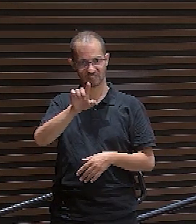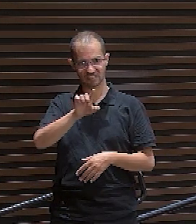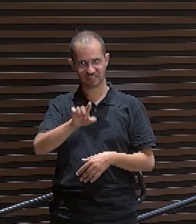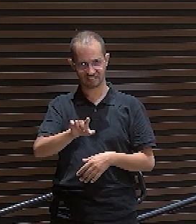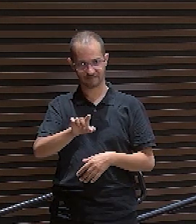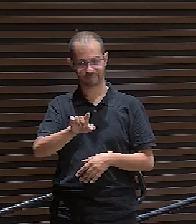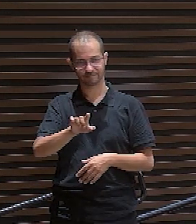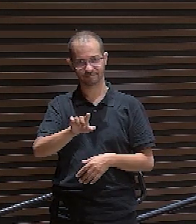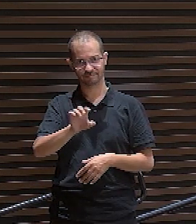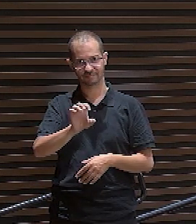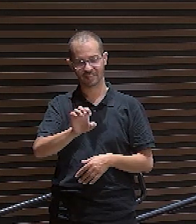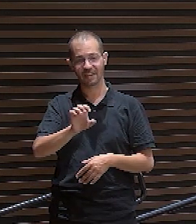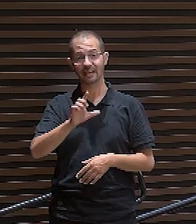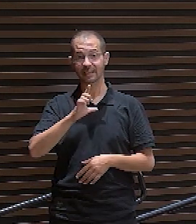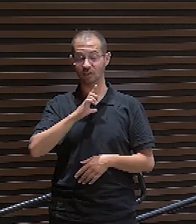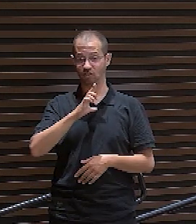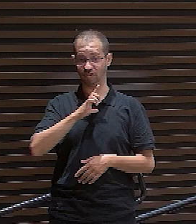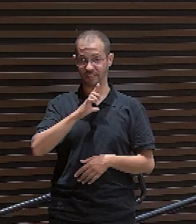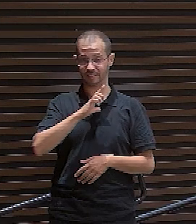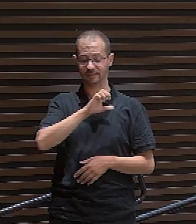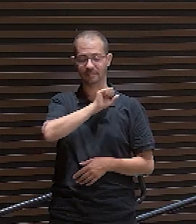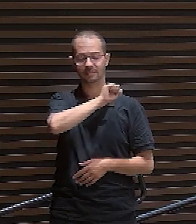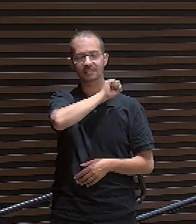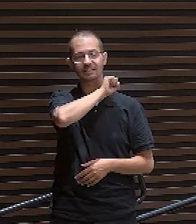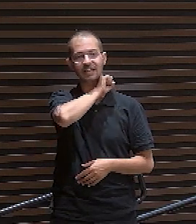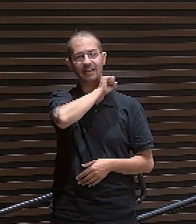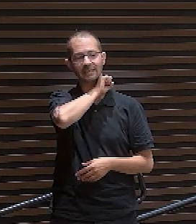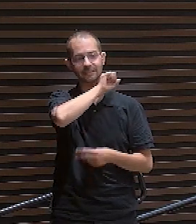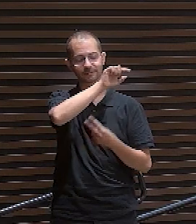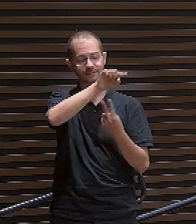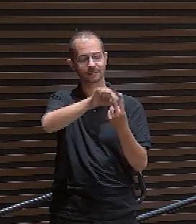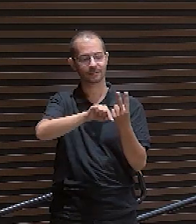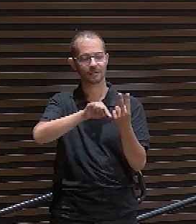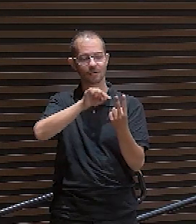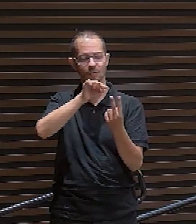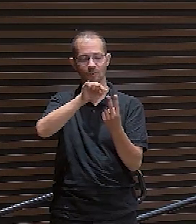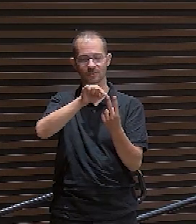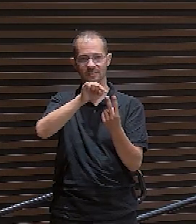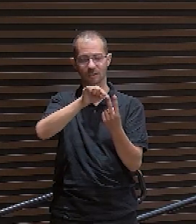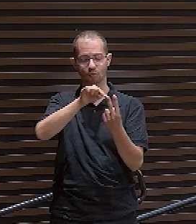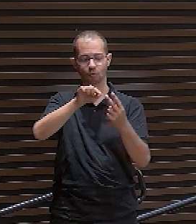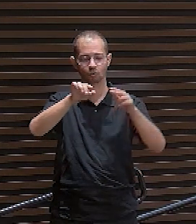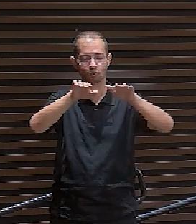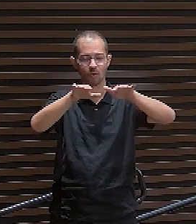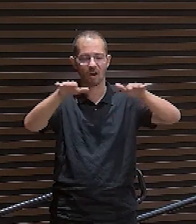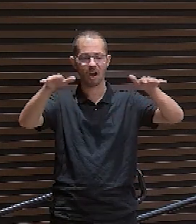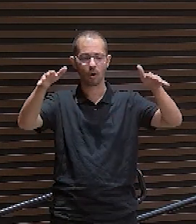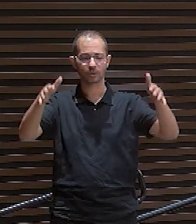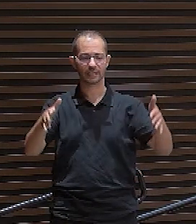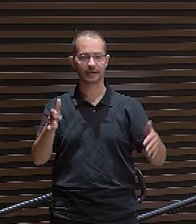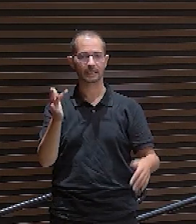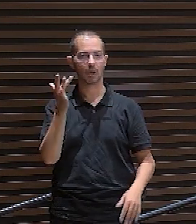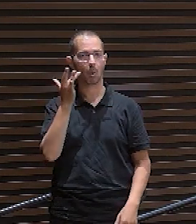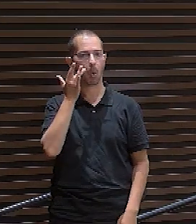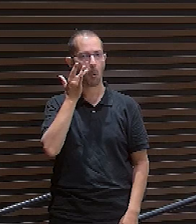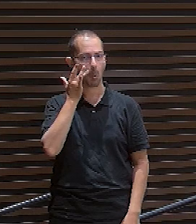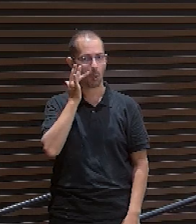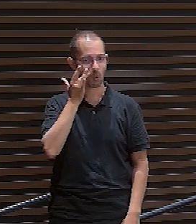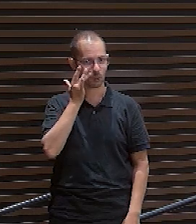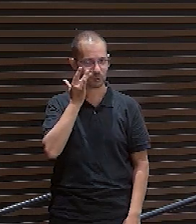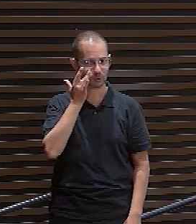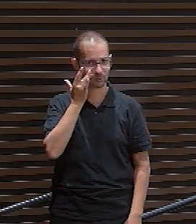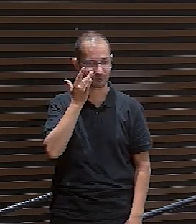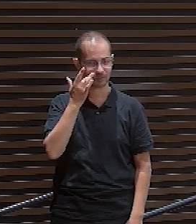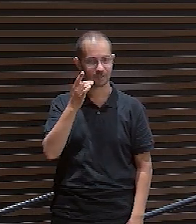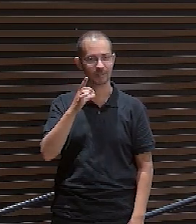havia o sacrifício. O segundo altar era o altar de ouro, onde havia